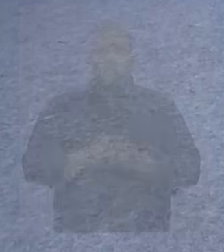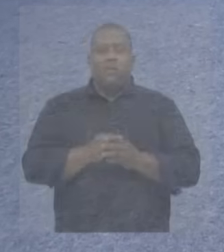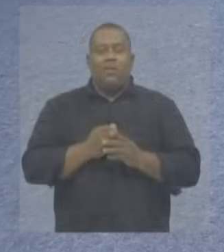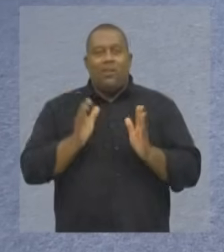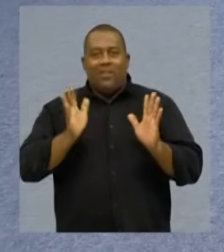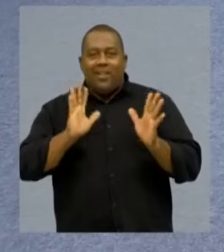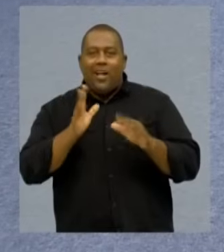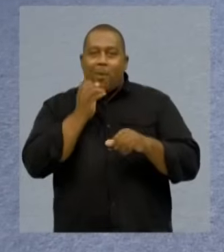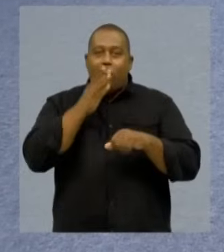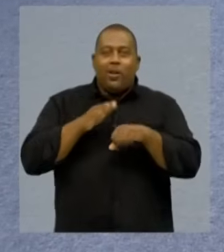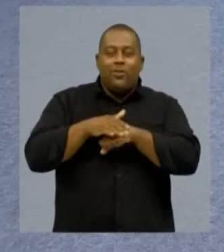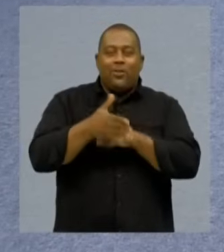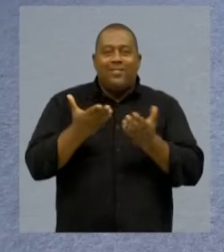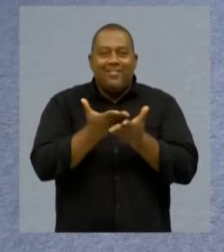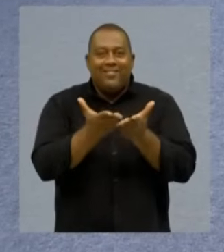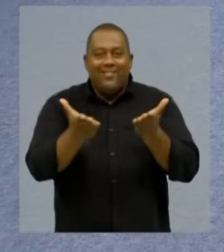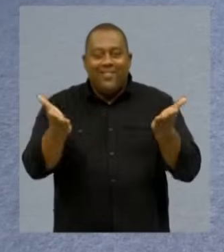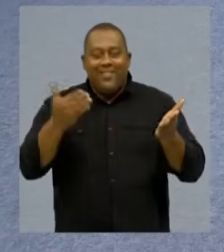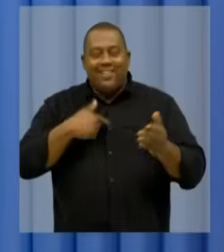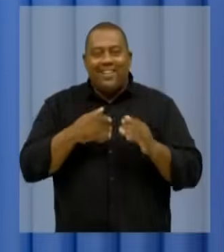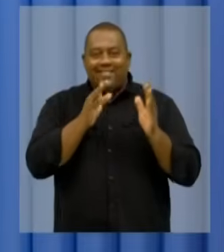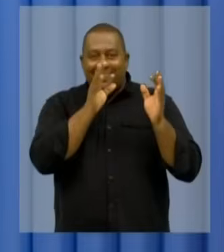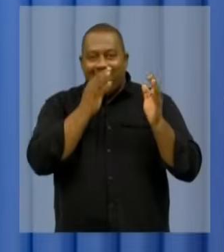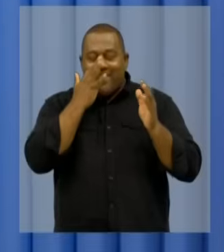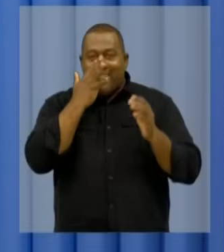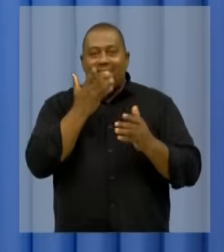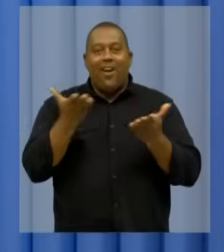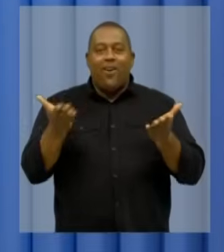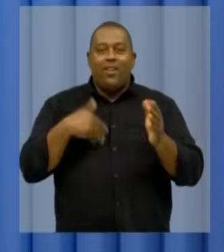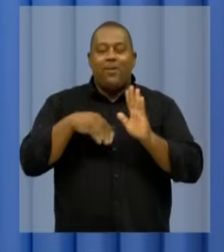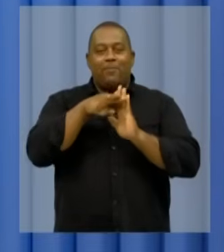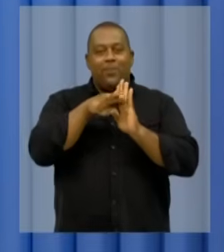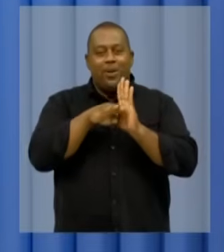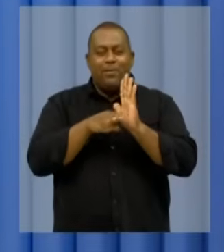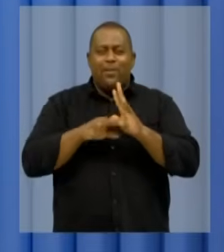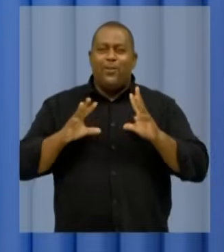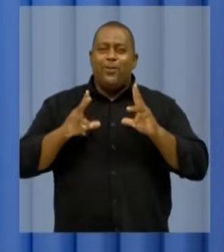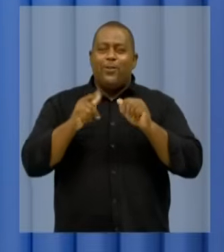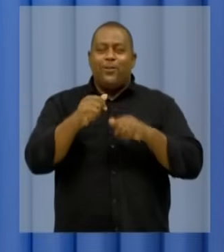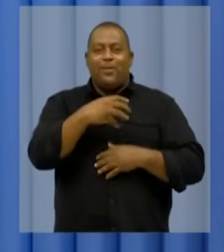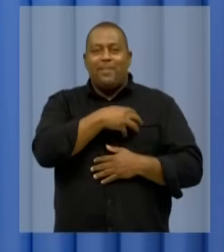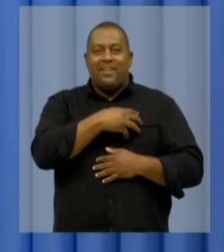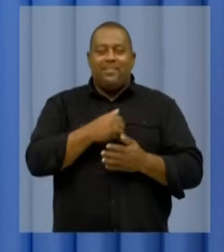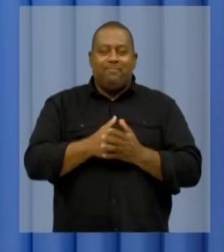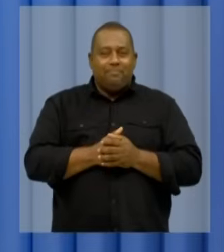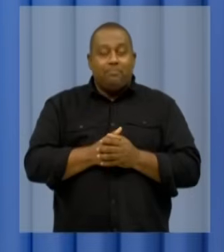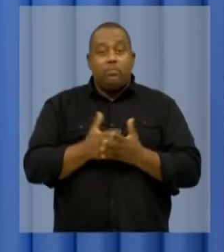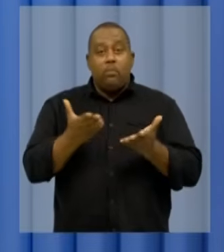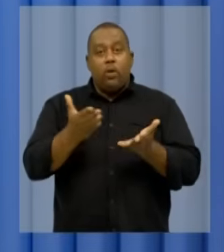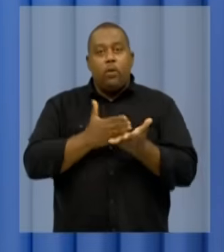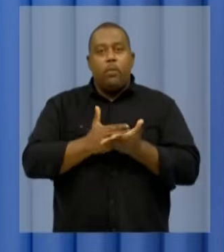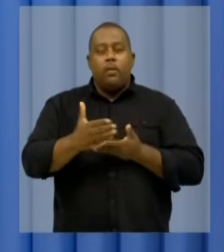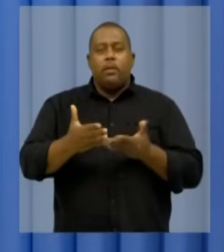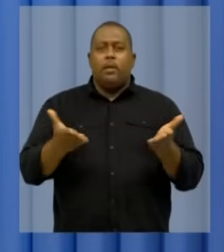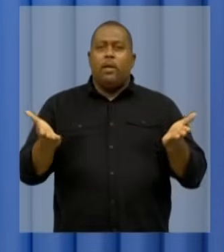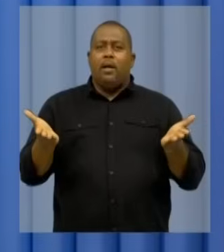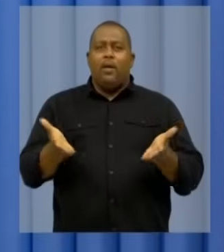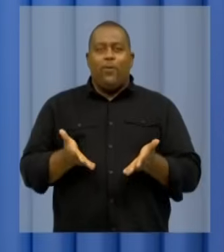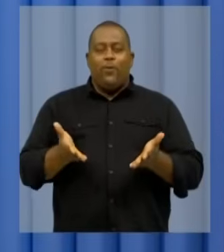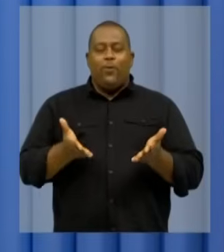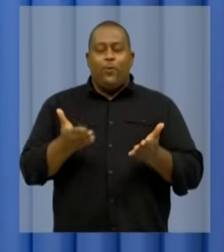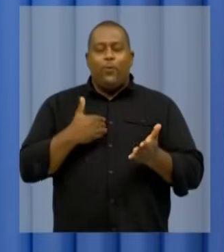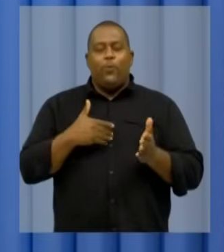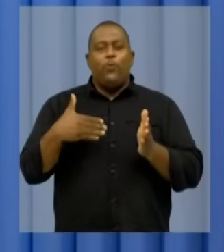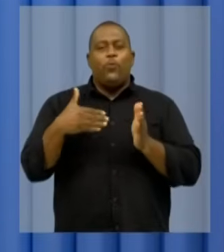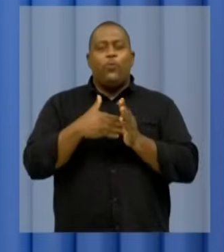Olá, boa noite para você que acompanha a nossa programação em toda a Bahia. Estamos começando agora o